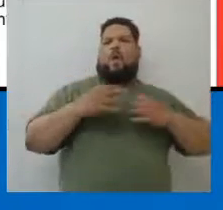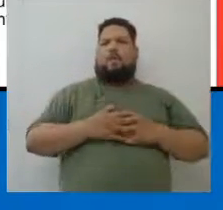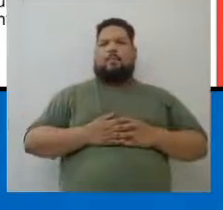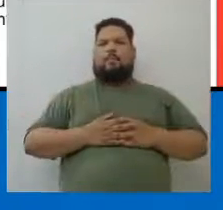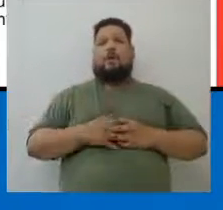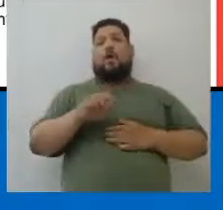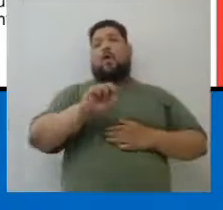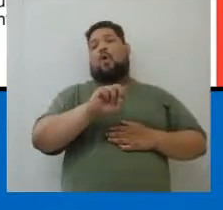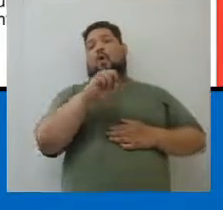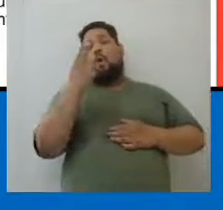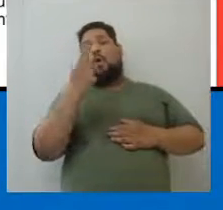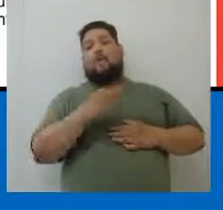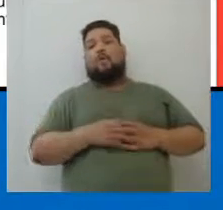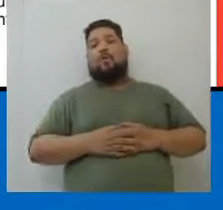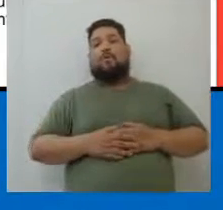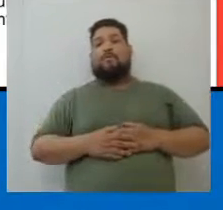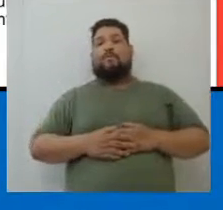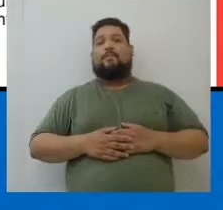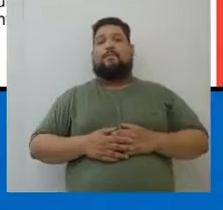falando sobre